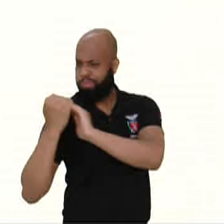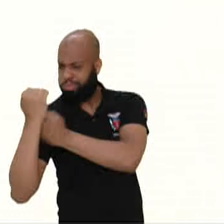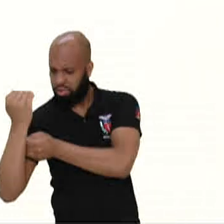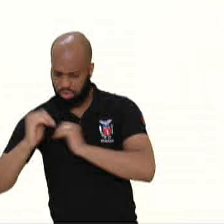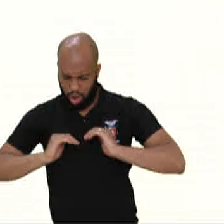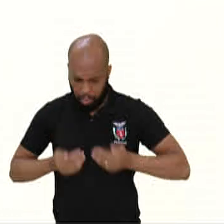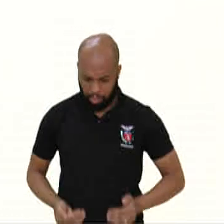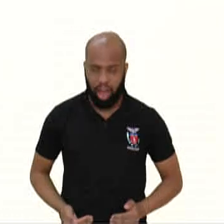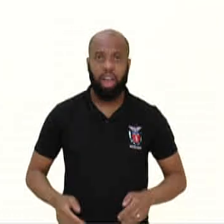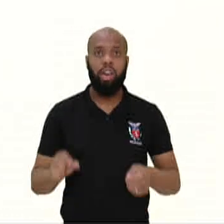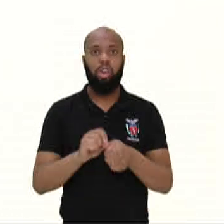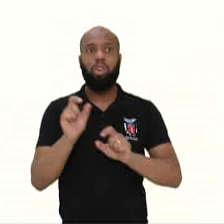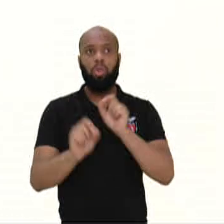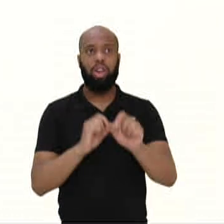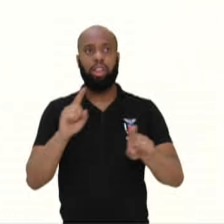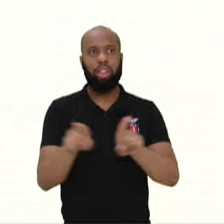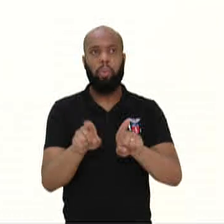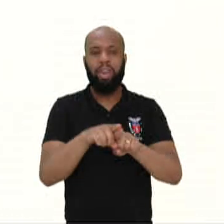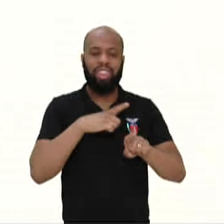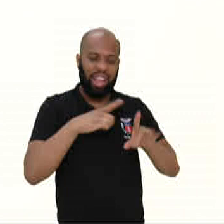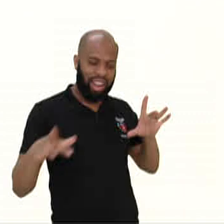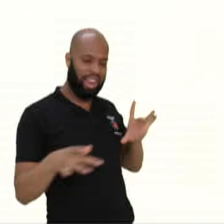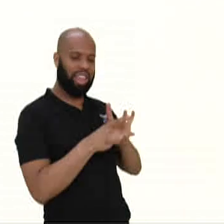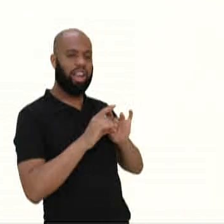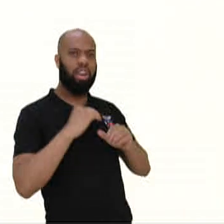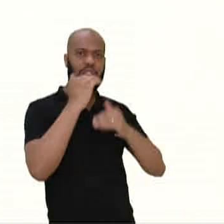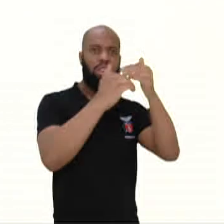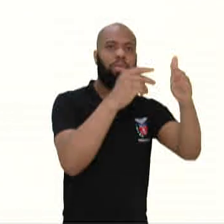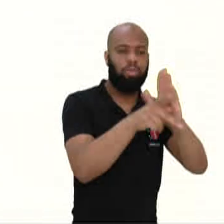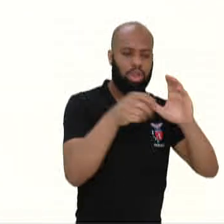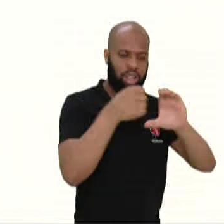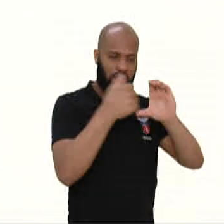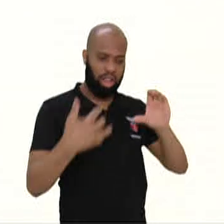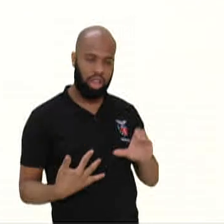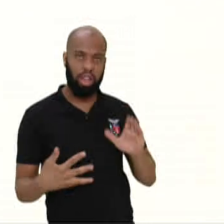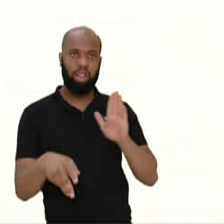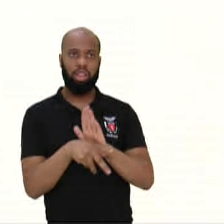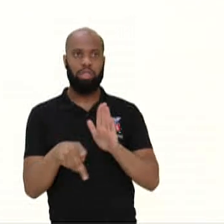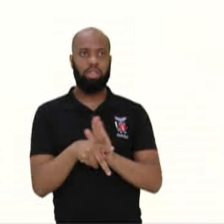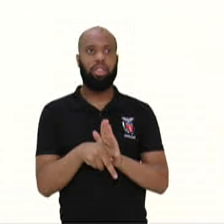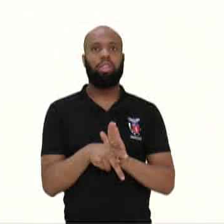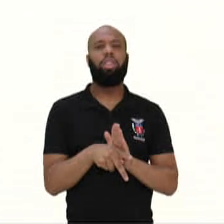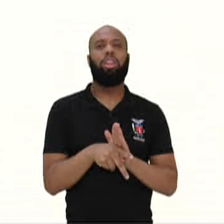músculo-esquelético e efeitos androgênicos ligados ao desenvolvimento das características